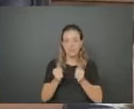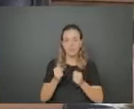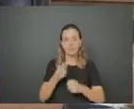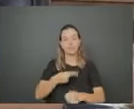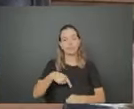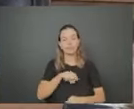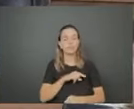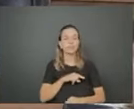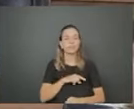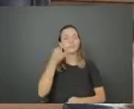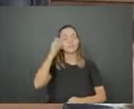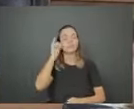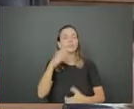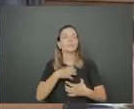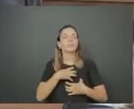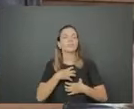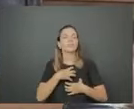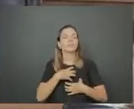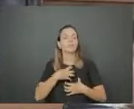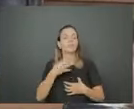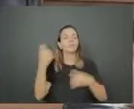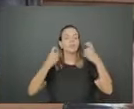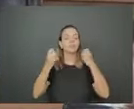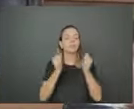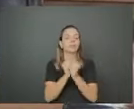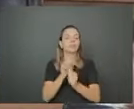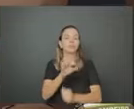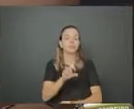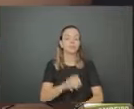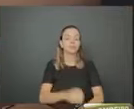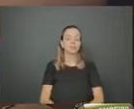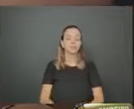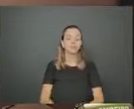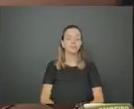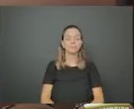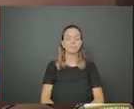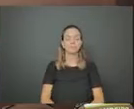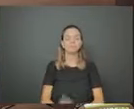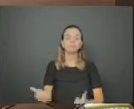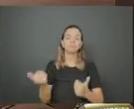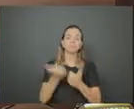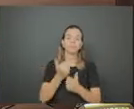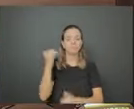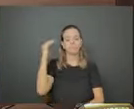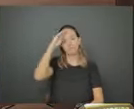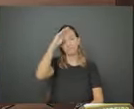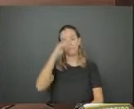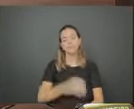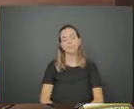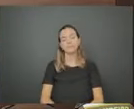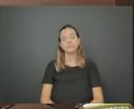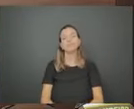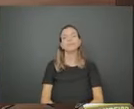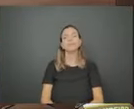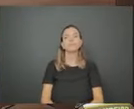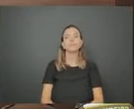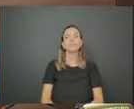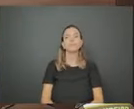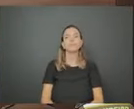não se sintam tão preocupadas com isso. Obrigado. Passamos a palavra agora ao Coronel Hudson para as respostas.